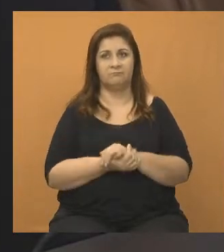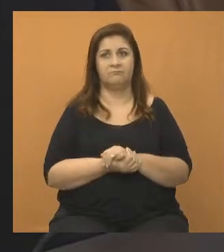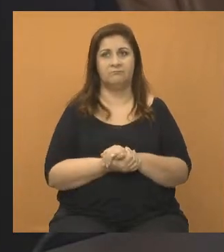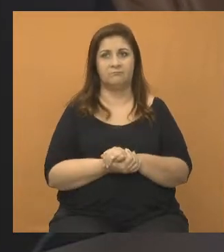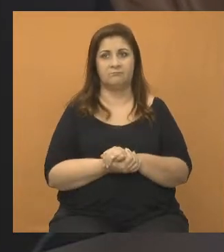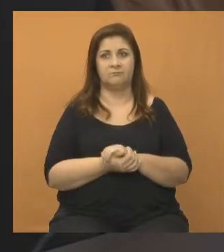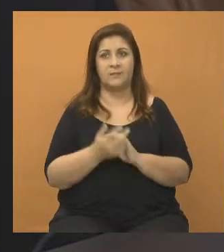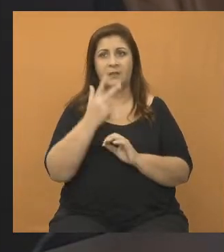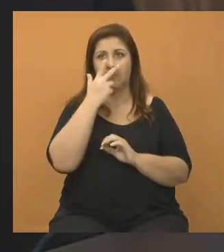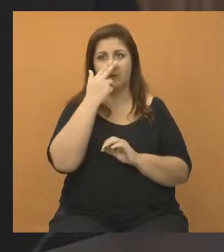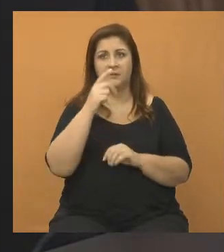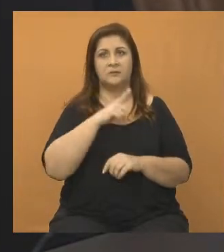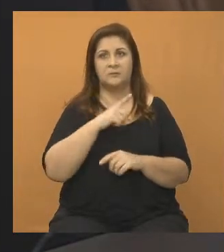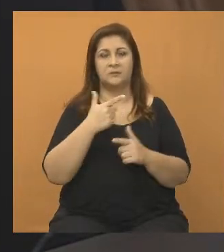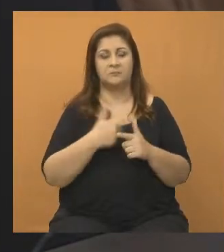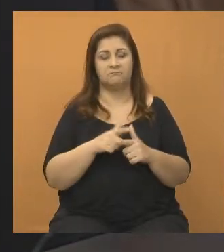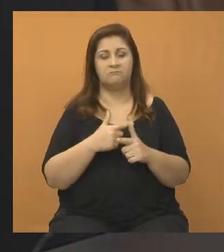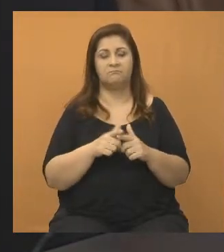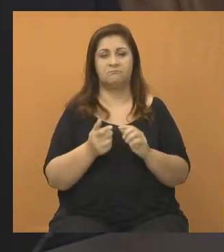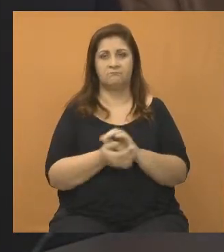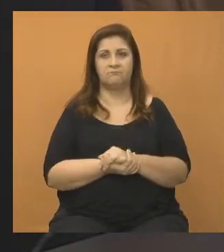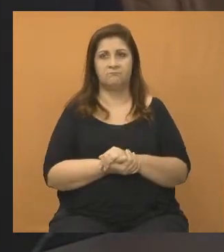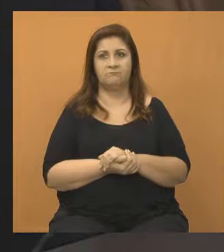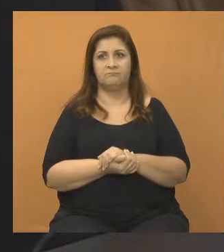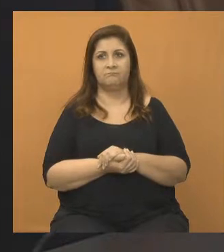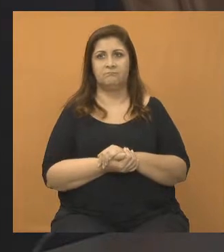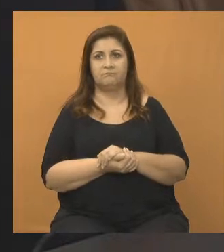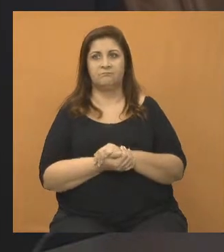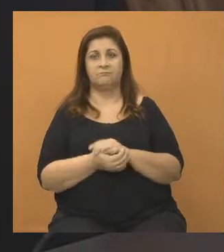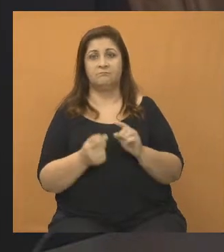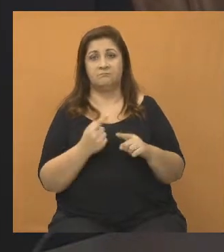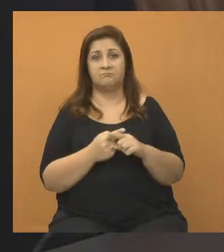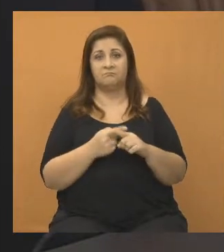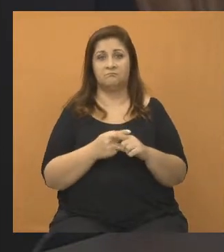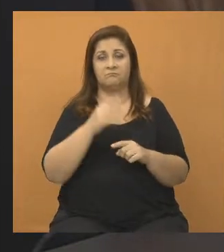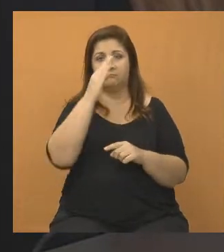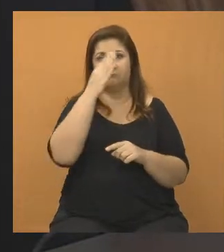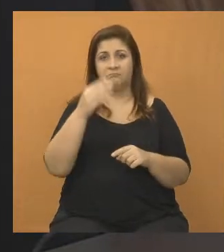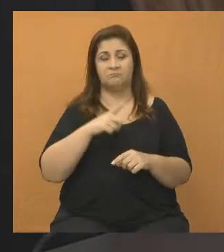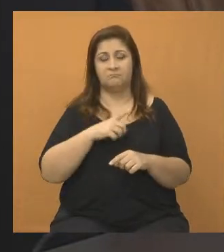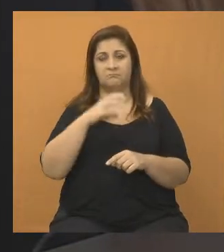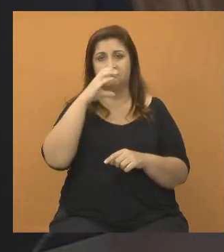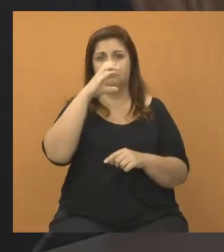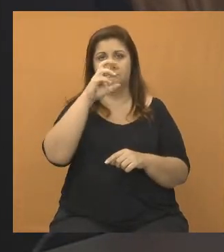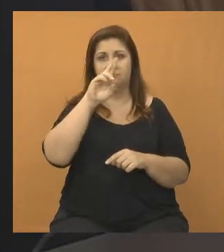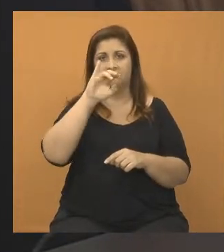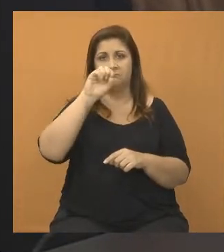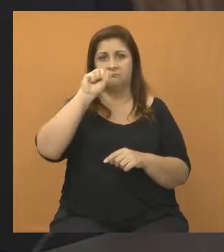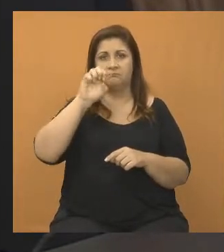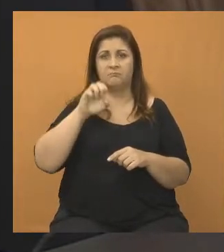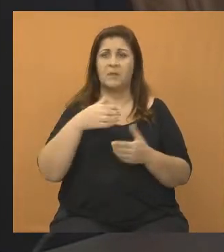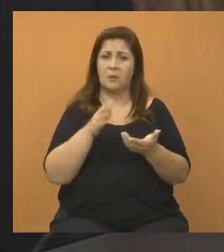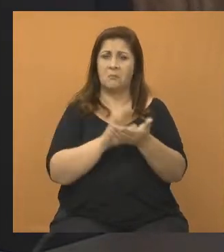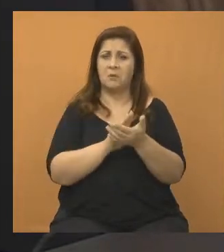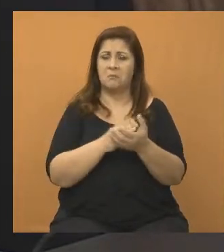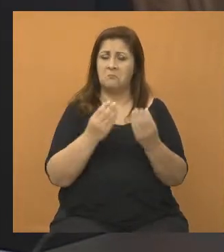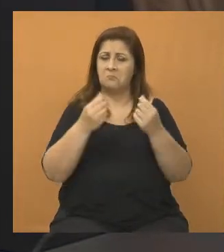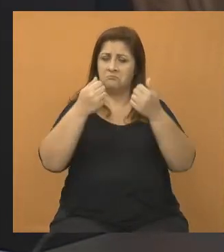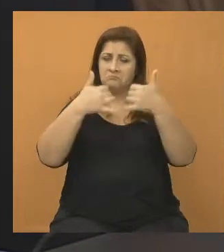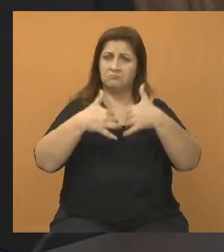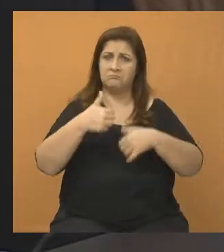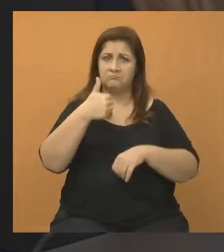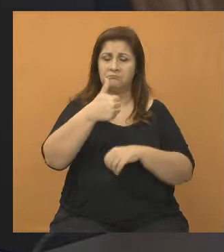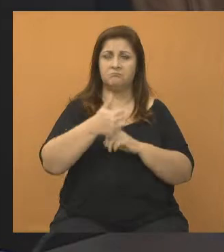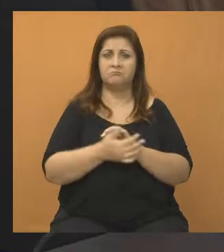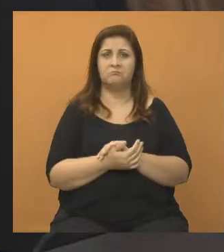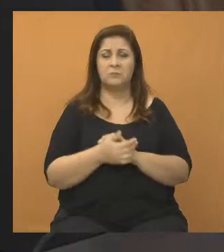vamos ter problema de arrecadação para o ano que vem, em função de todo o que o país está passando aí. Mas eu só tenho que parabenizar, que está muito bem explicado,